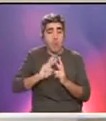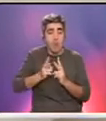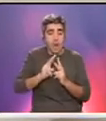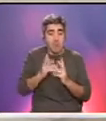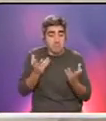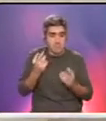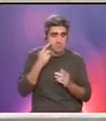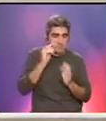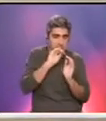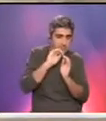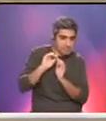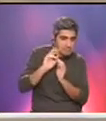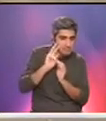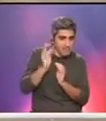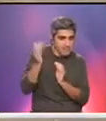de surpresa.